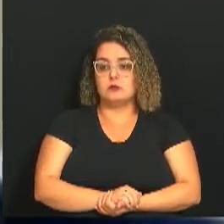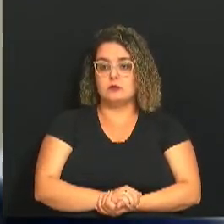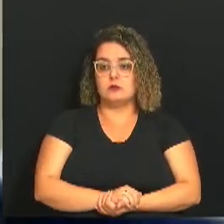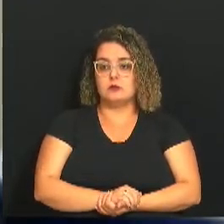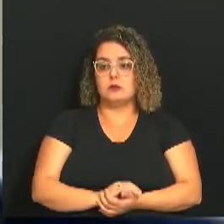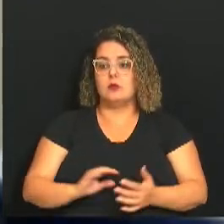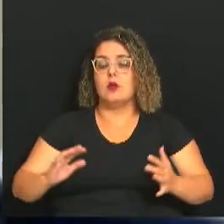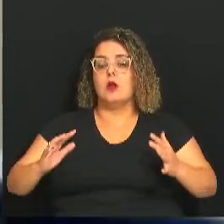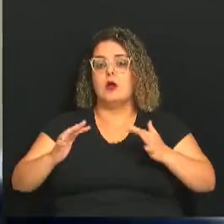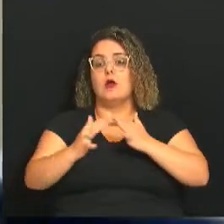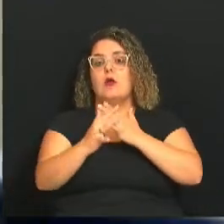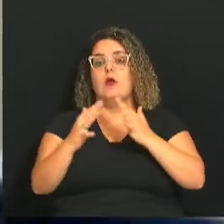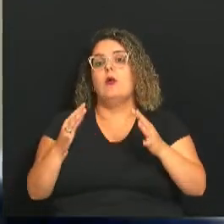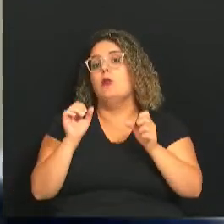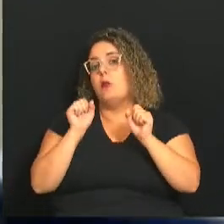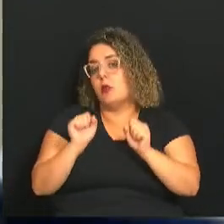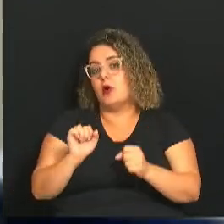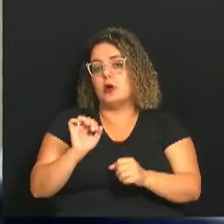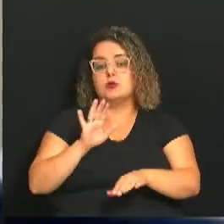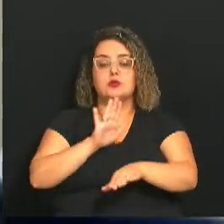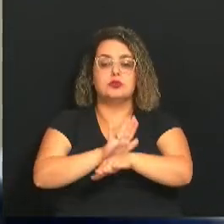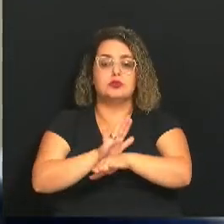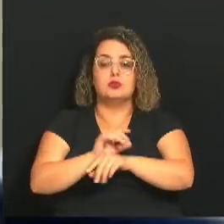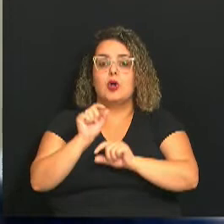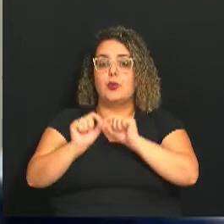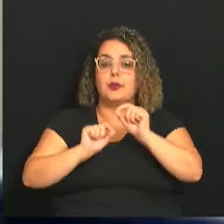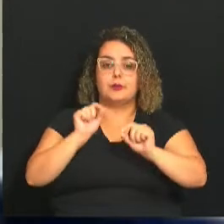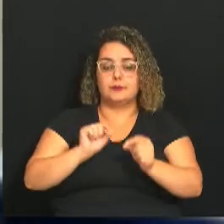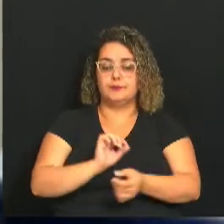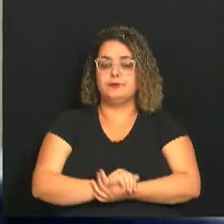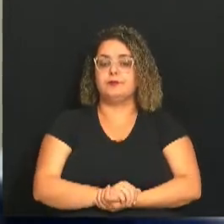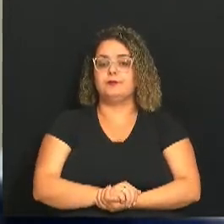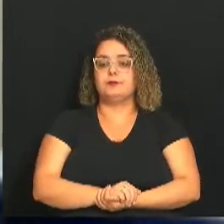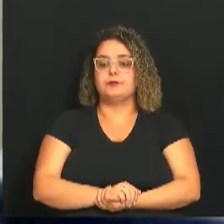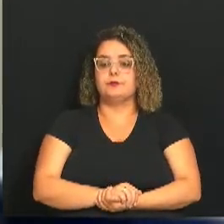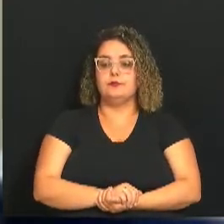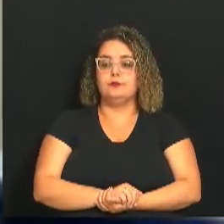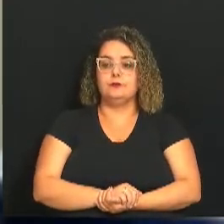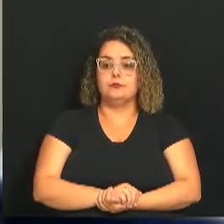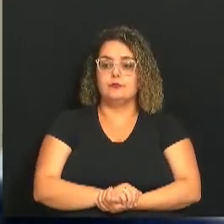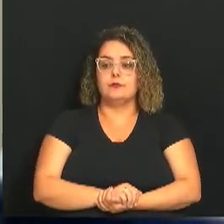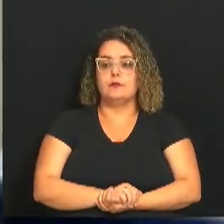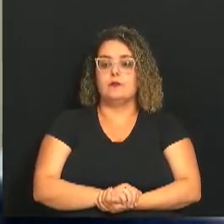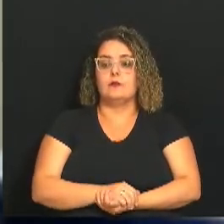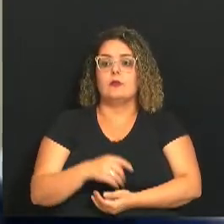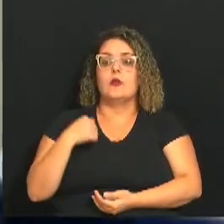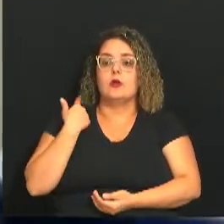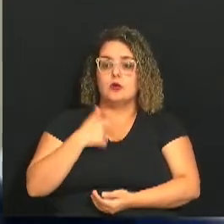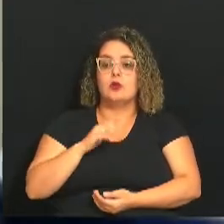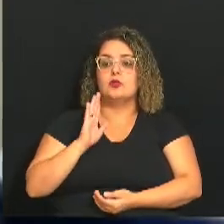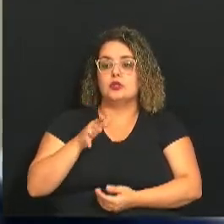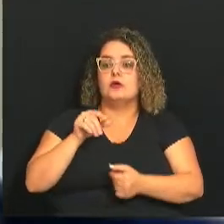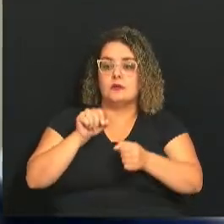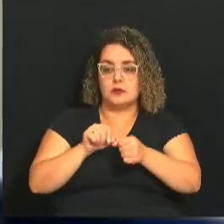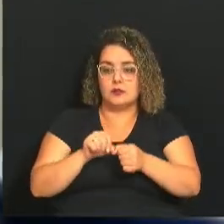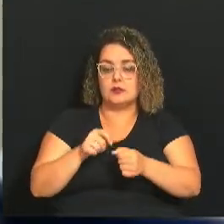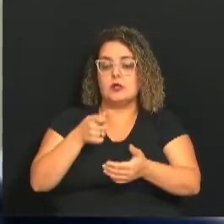pode ajudar, né? É justamente um ponto que nós já fazemos, é garantir